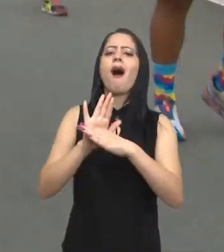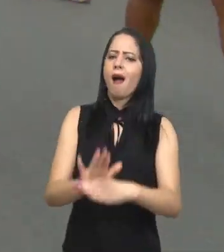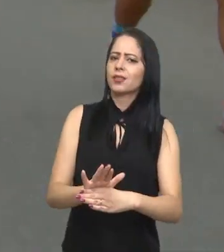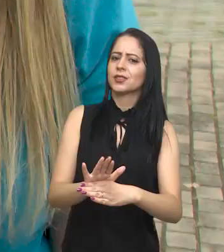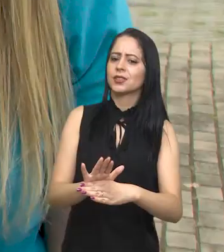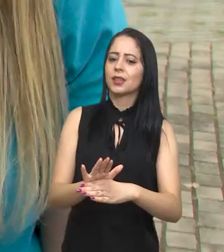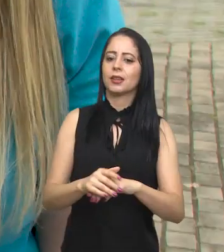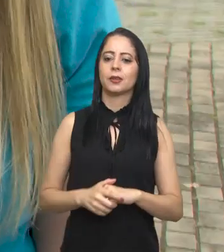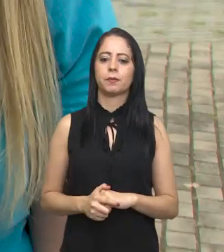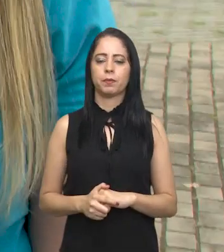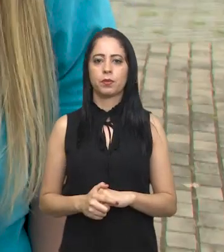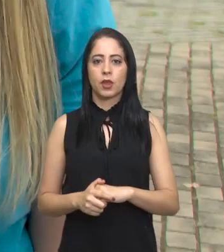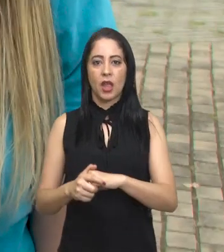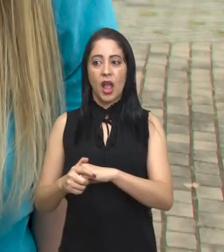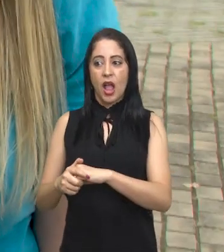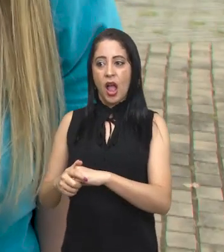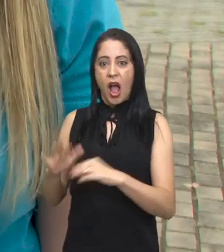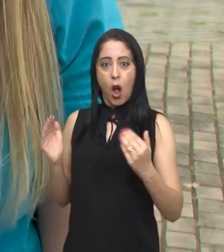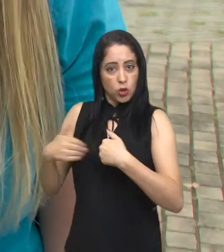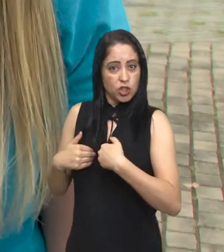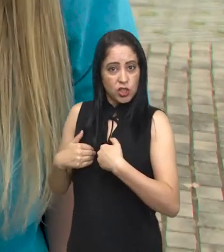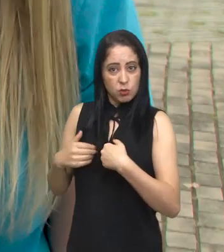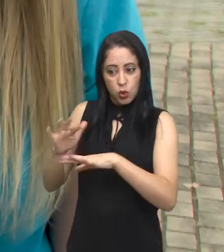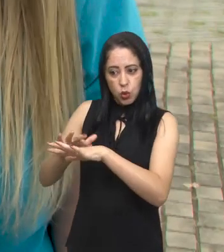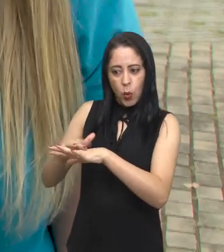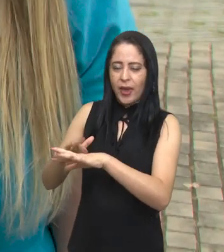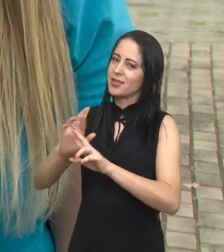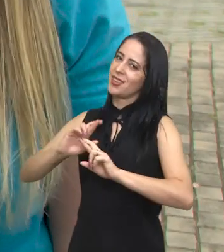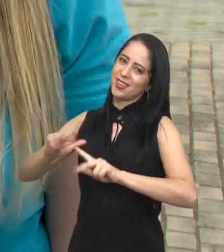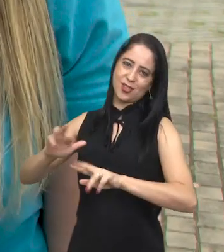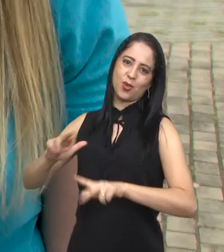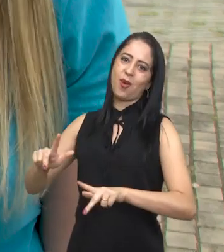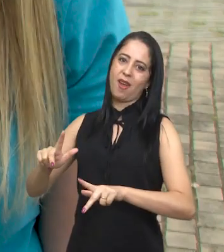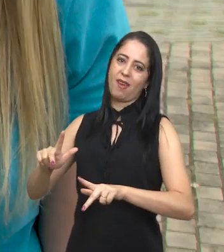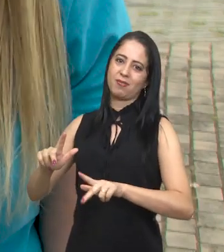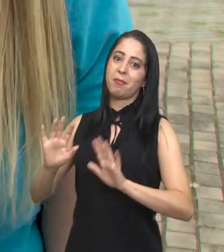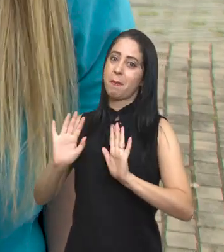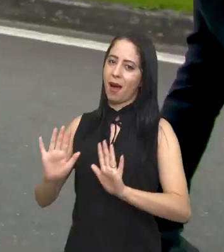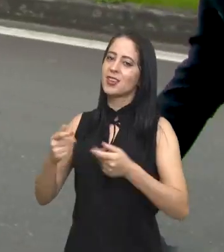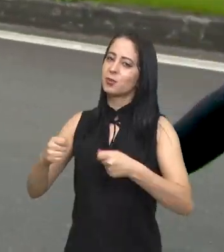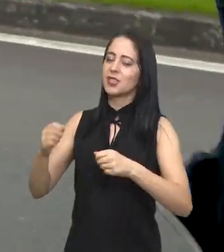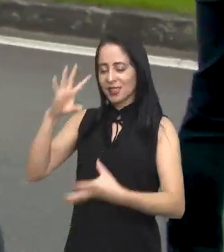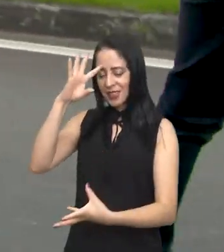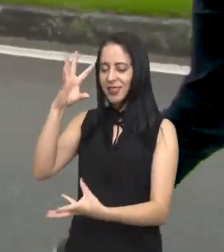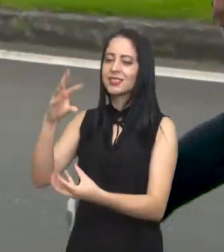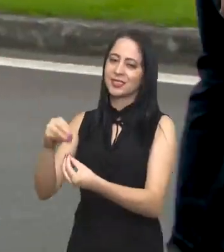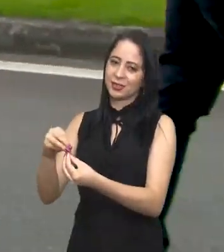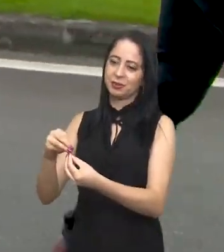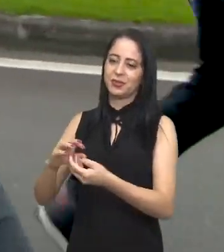podemos ajudá-las autismo ele não é uma doença autismo não se cura se compreende